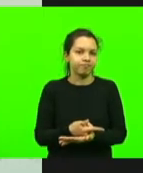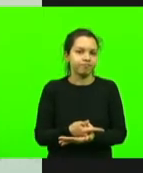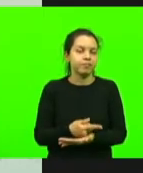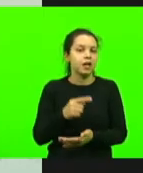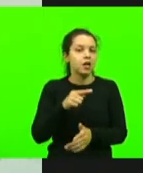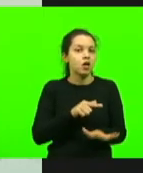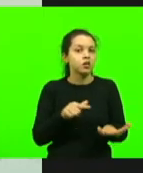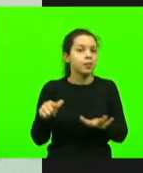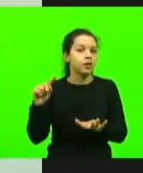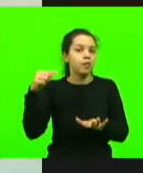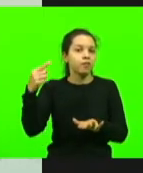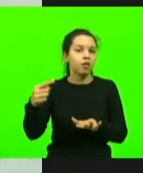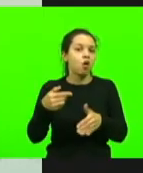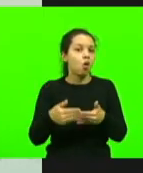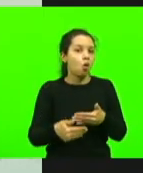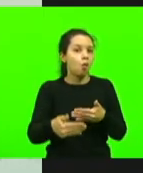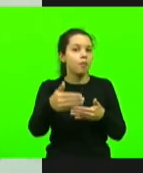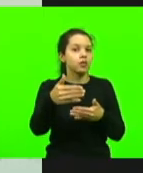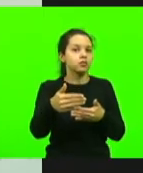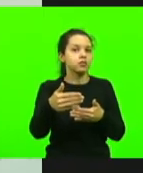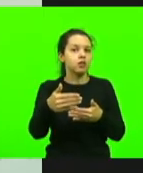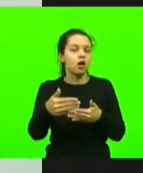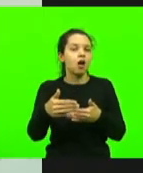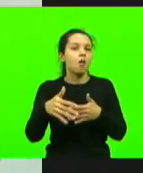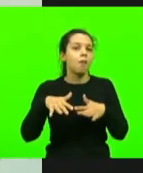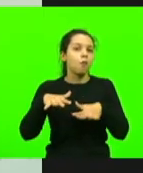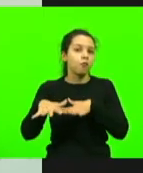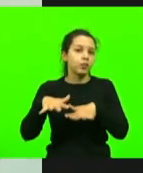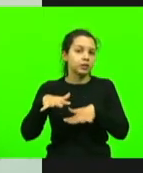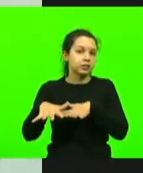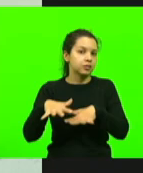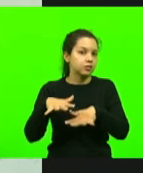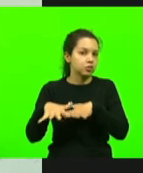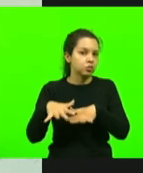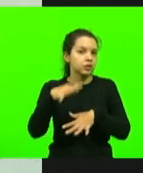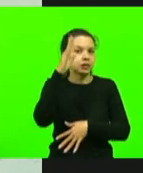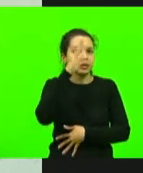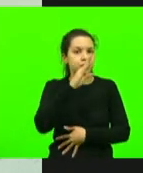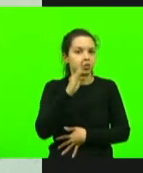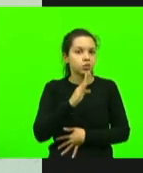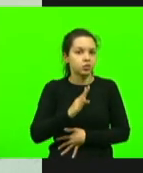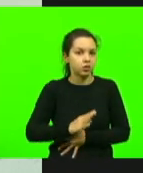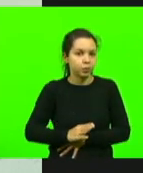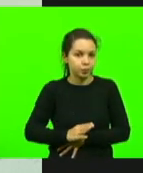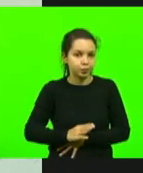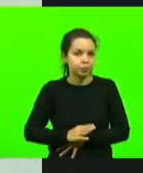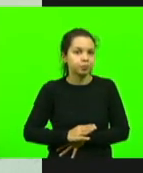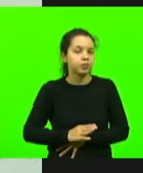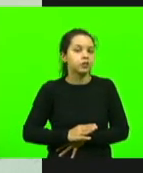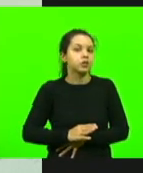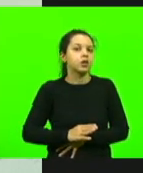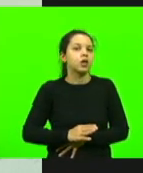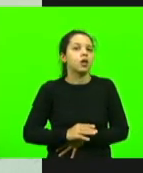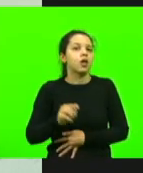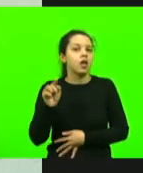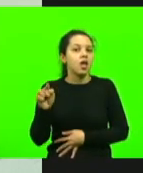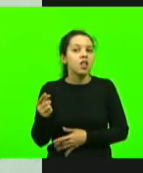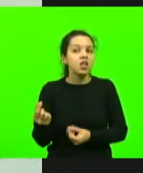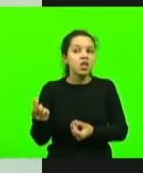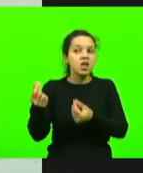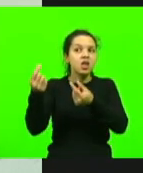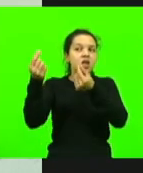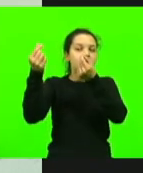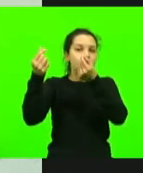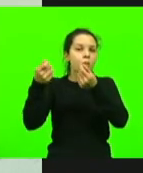a semana que vem uma grande mobilização a grande mobilização nacional para que os super-ricos pague a conta que